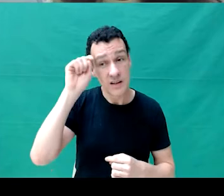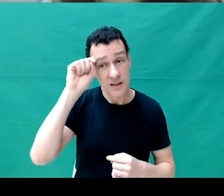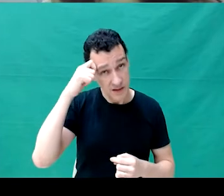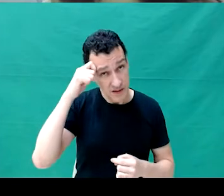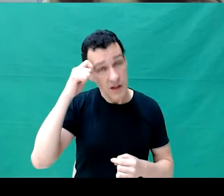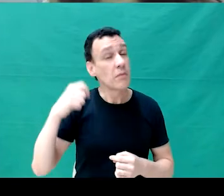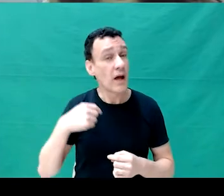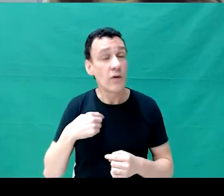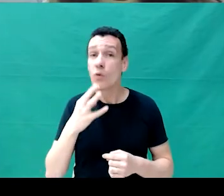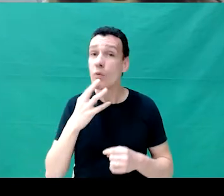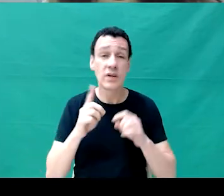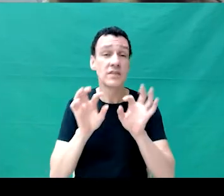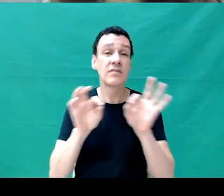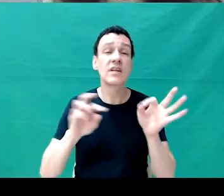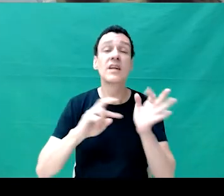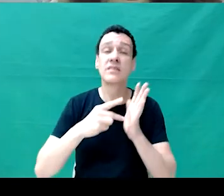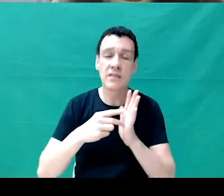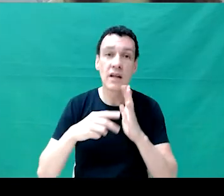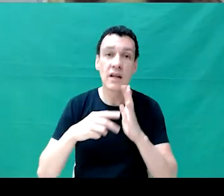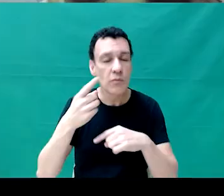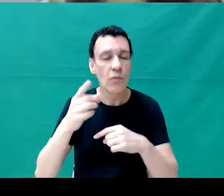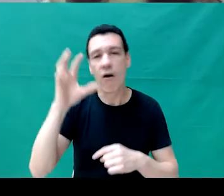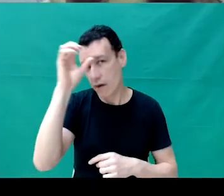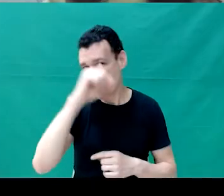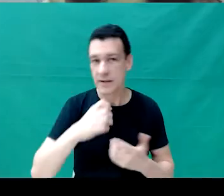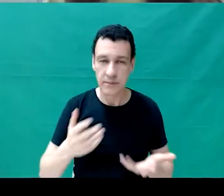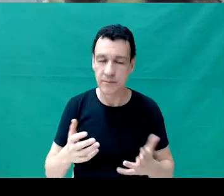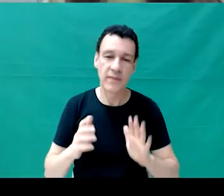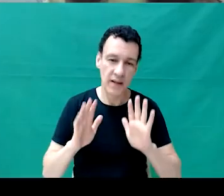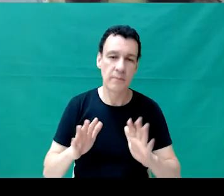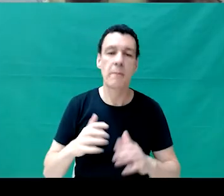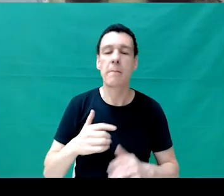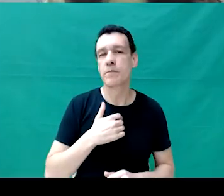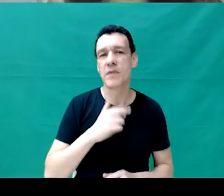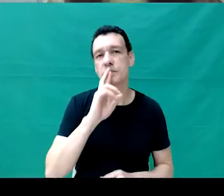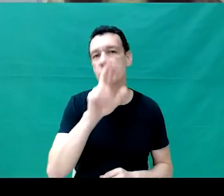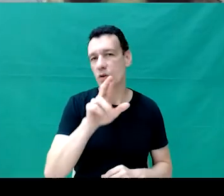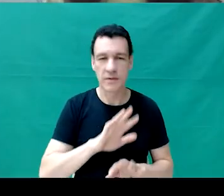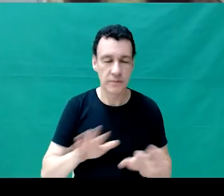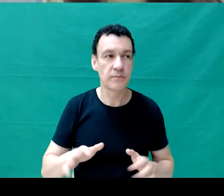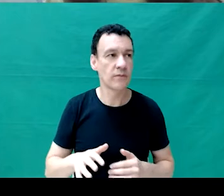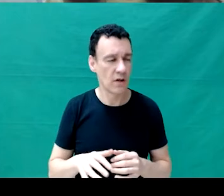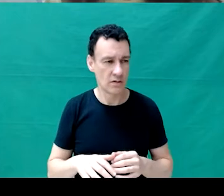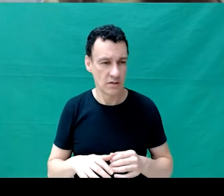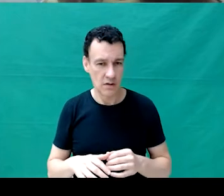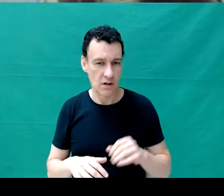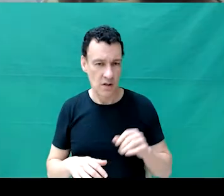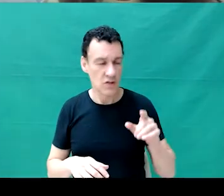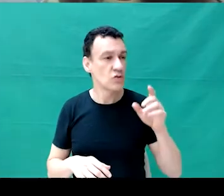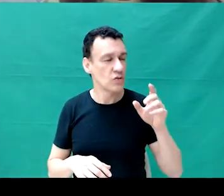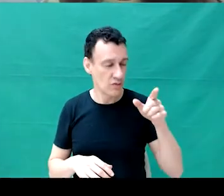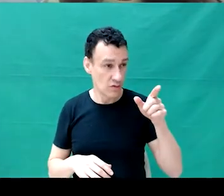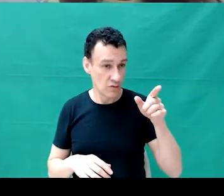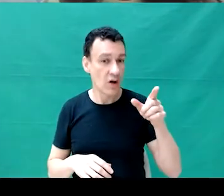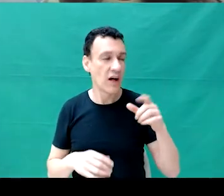ensinado. Então, não sou tuas negas, né? Então, quando eu falo não sou tuas negas, quando eu falava,